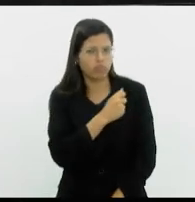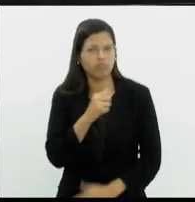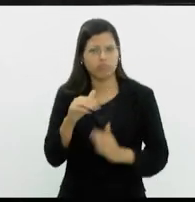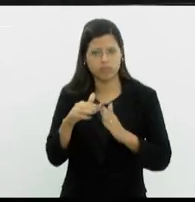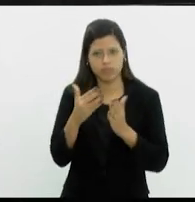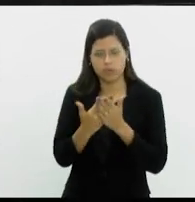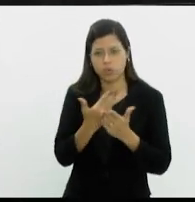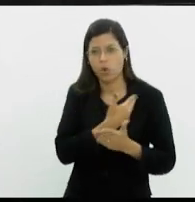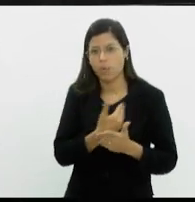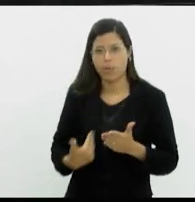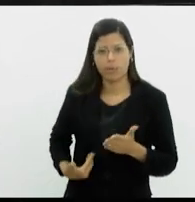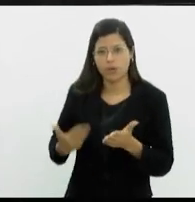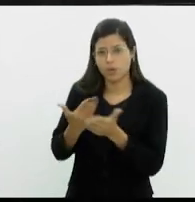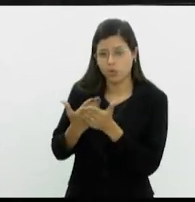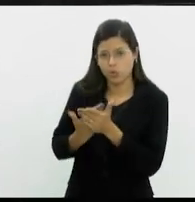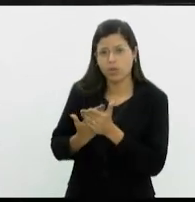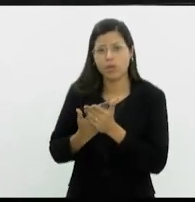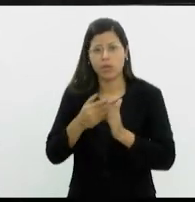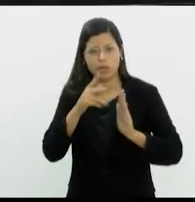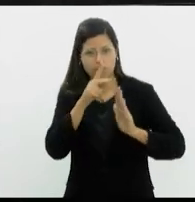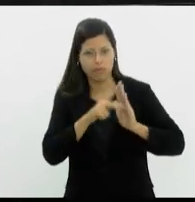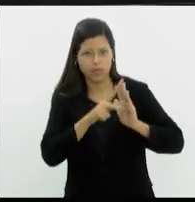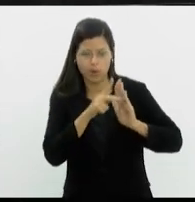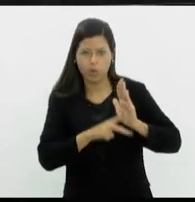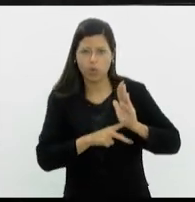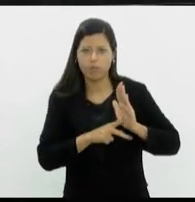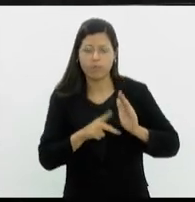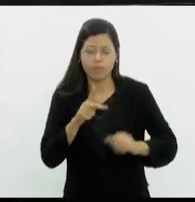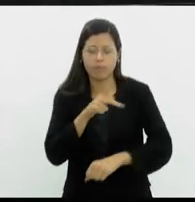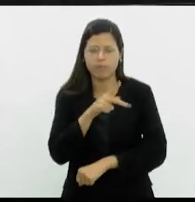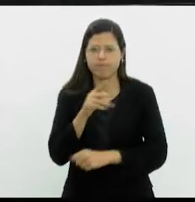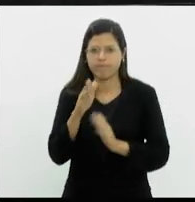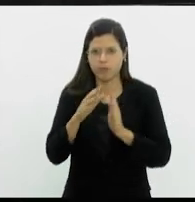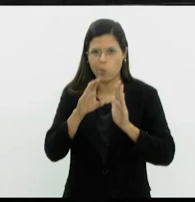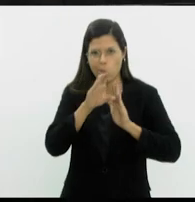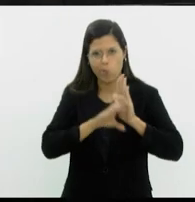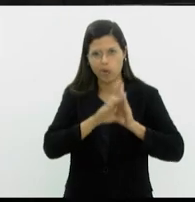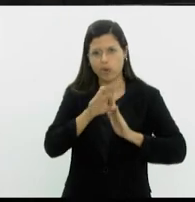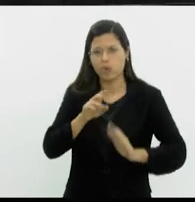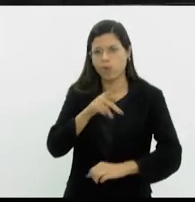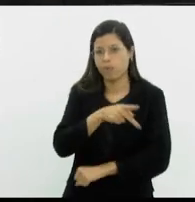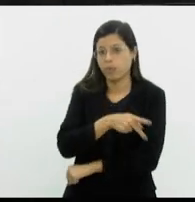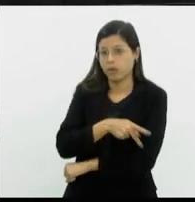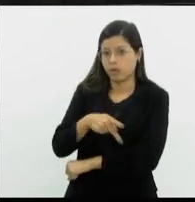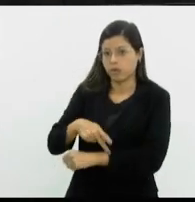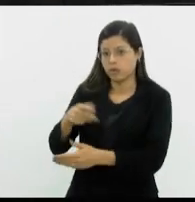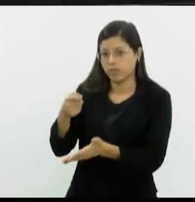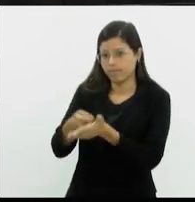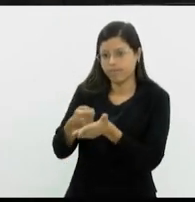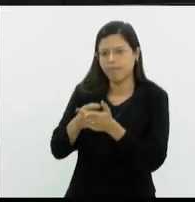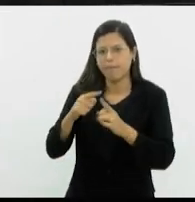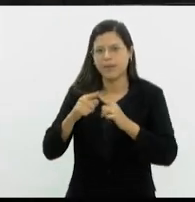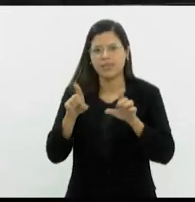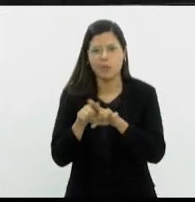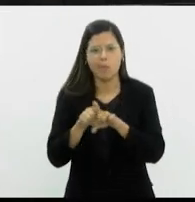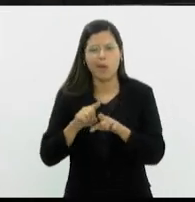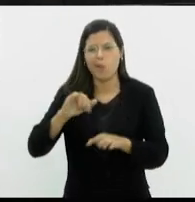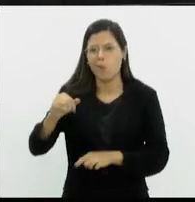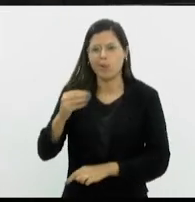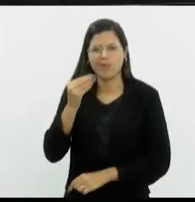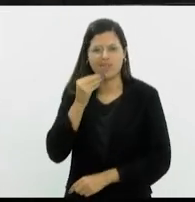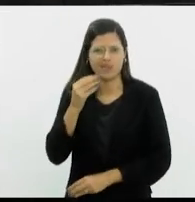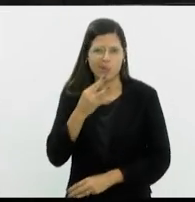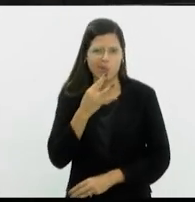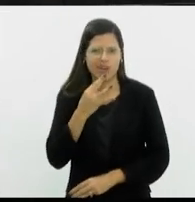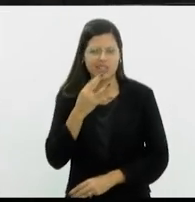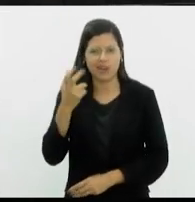a parte pedagógica obrigatória, mas também tendo a oportunidade de conhecer a cultura e a língua alemã. E